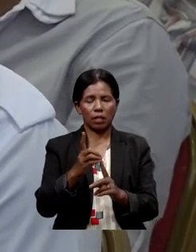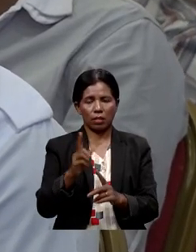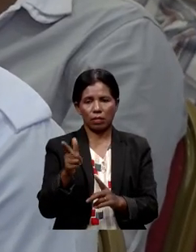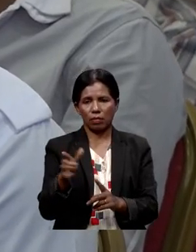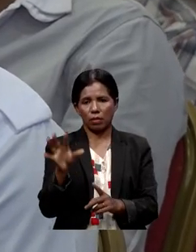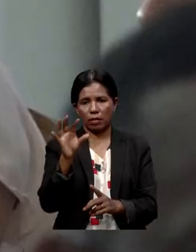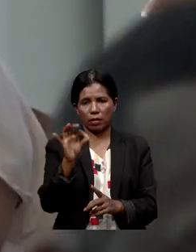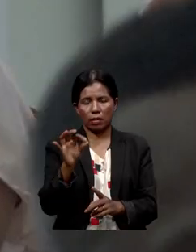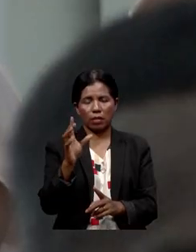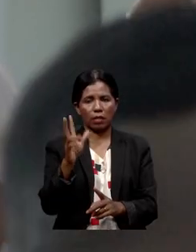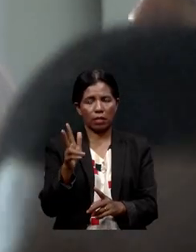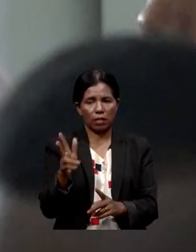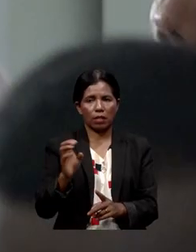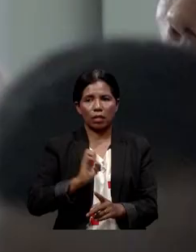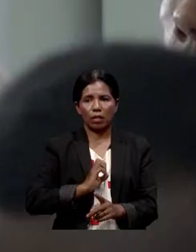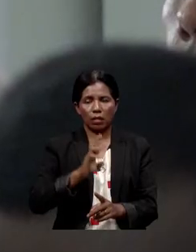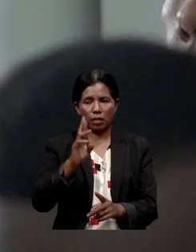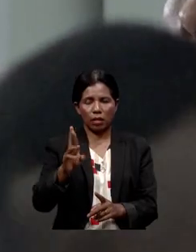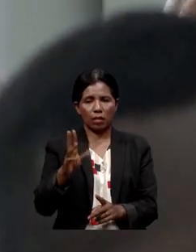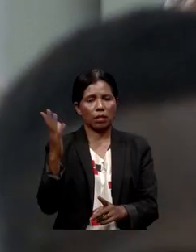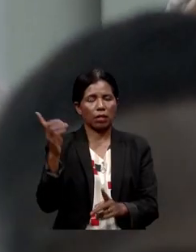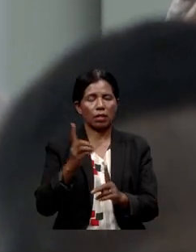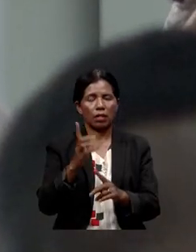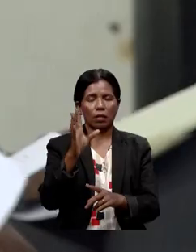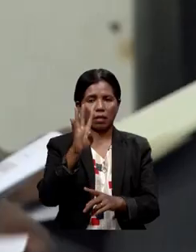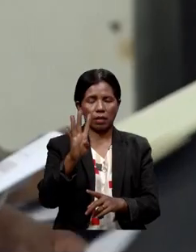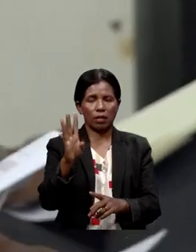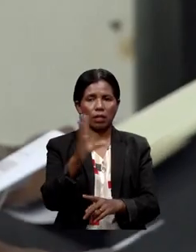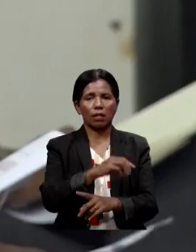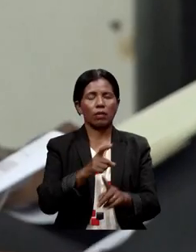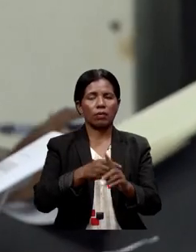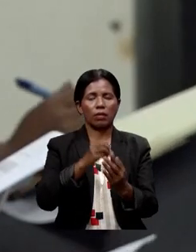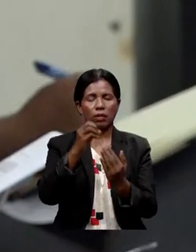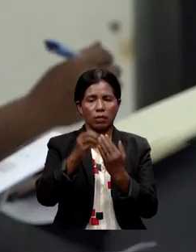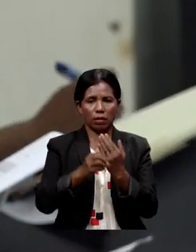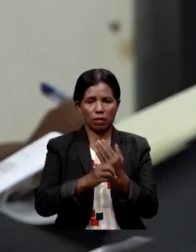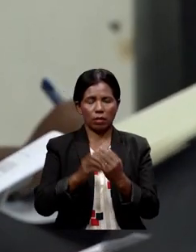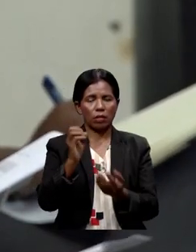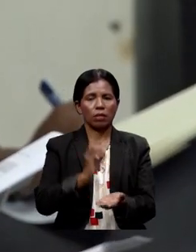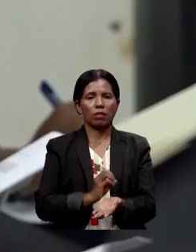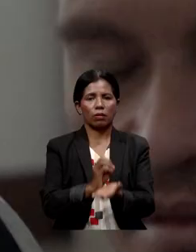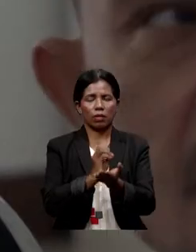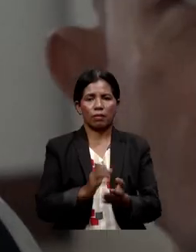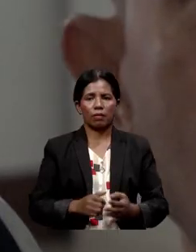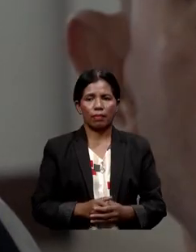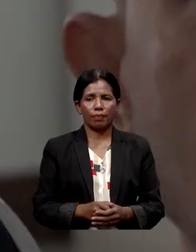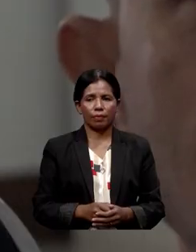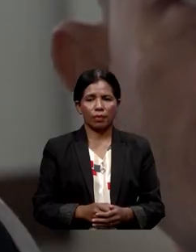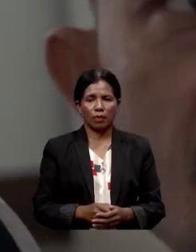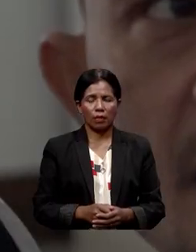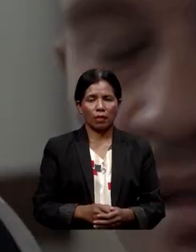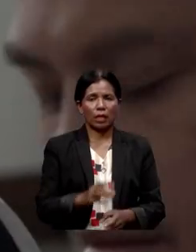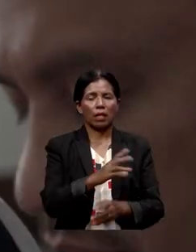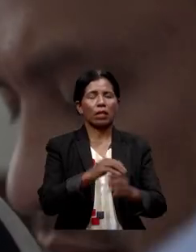to Loron Tolunulu iha Ermera, no iha Loron Ha to Loron Lima fulan novembro iha Raioa. Enquanto